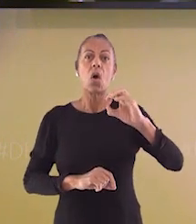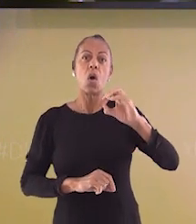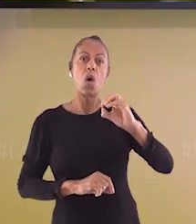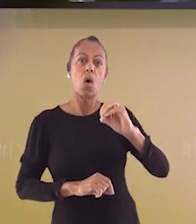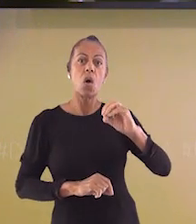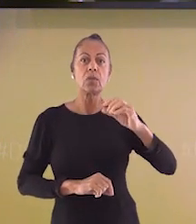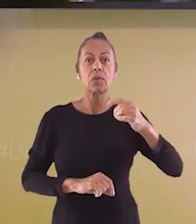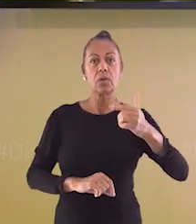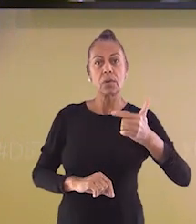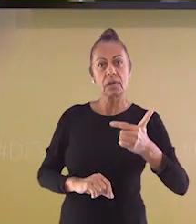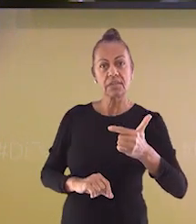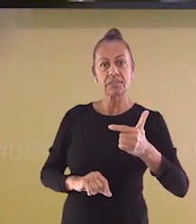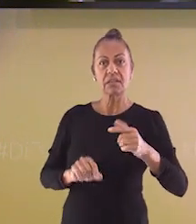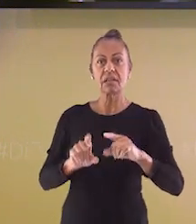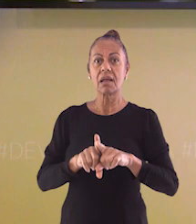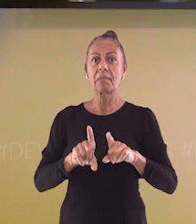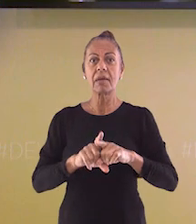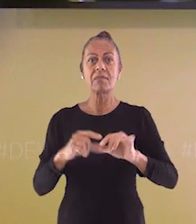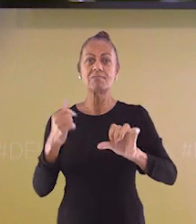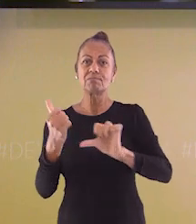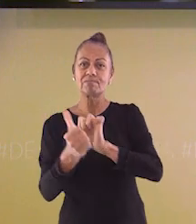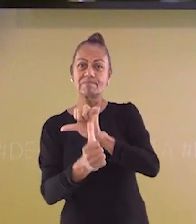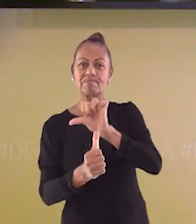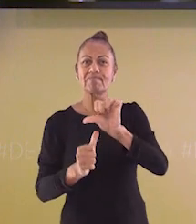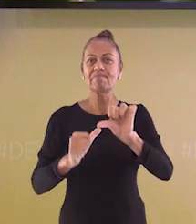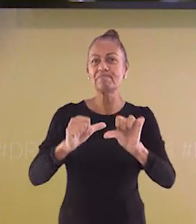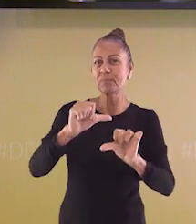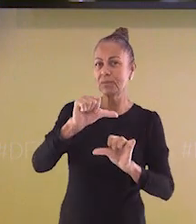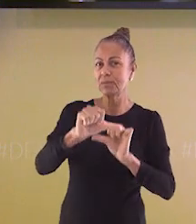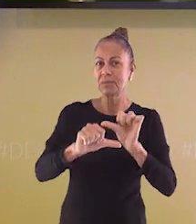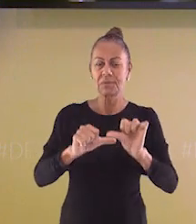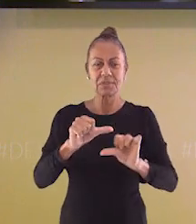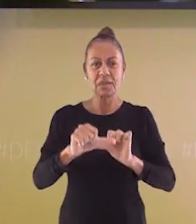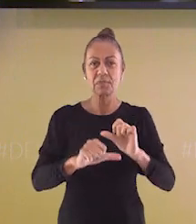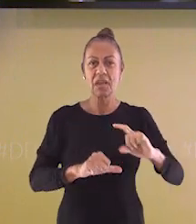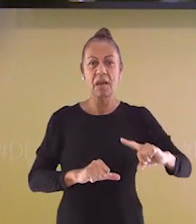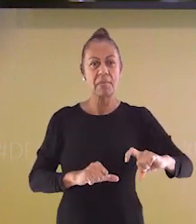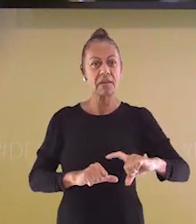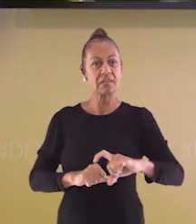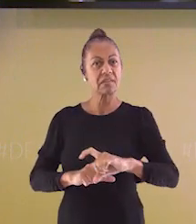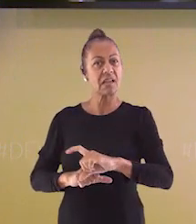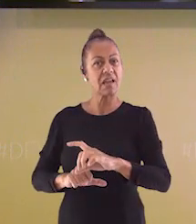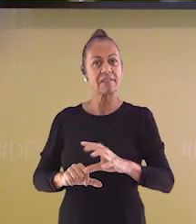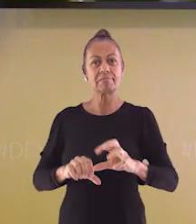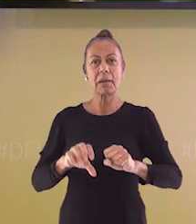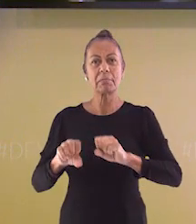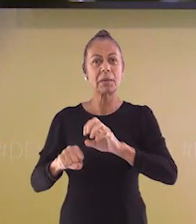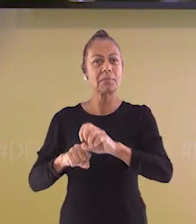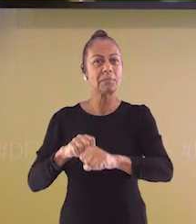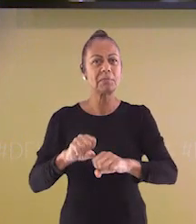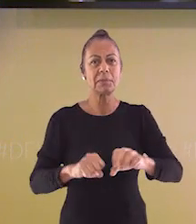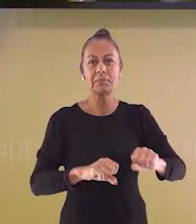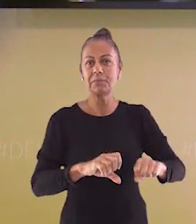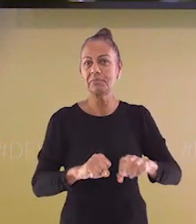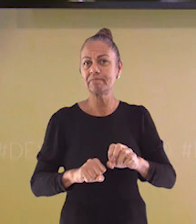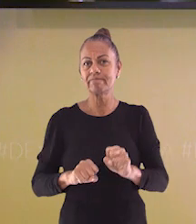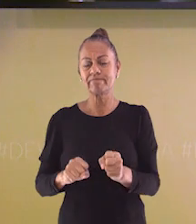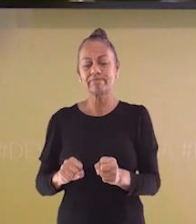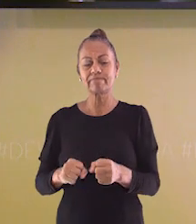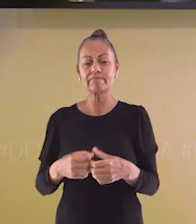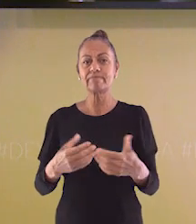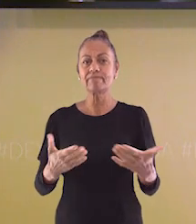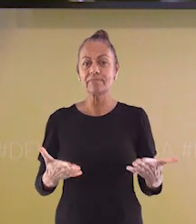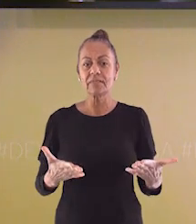embaixo, tá? Muito oxigênio dessa água vai ser consumido pelas bactérias que vão comer as algas. E fazendo